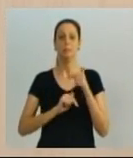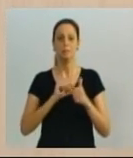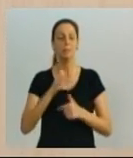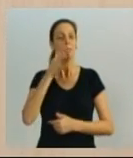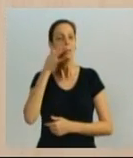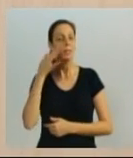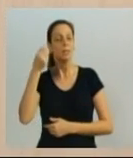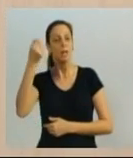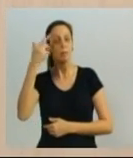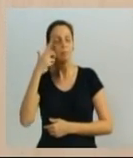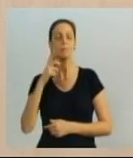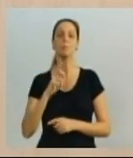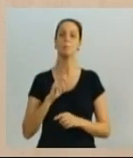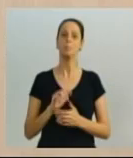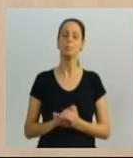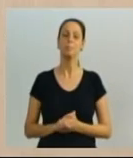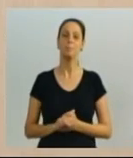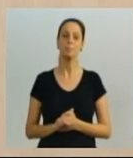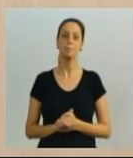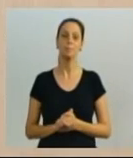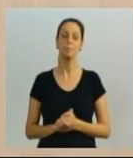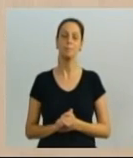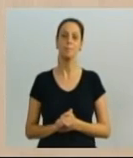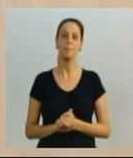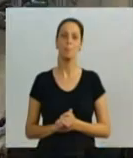logo depois de Nabucodonosor.